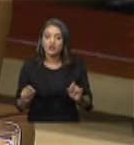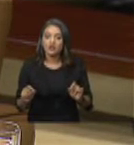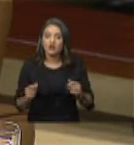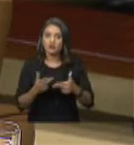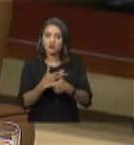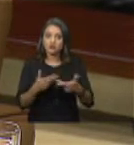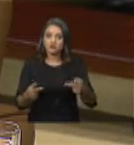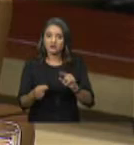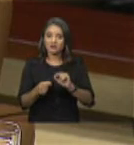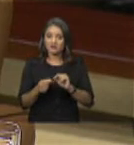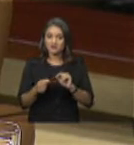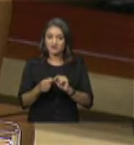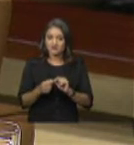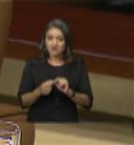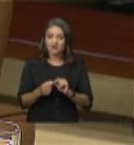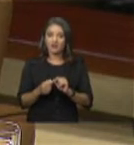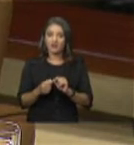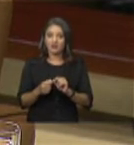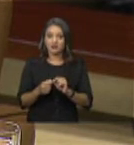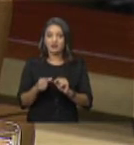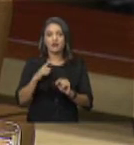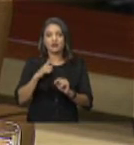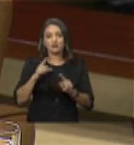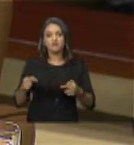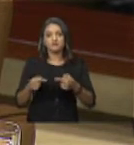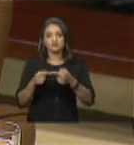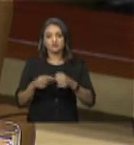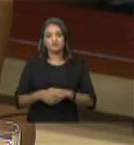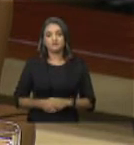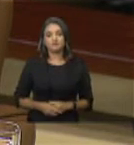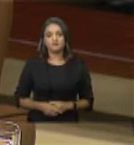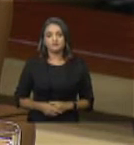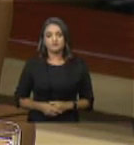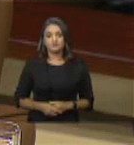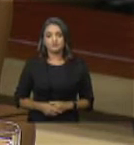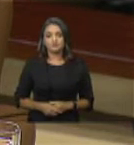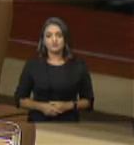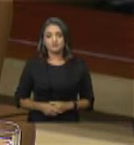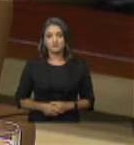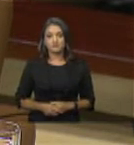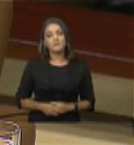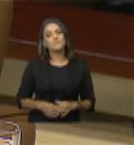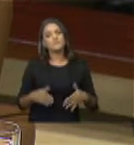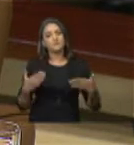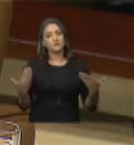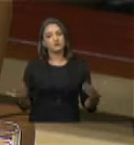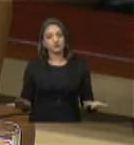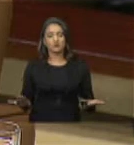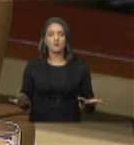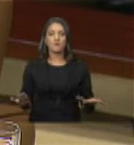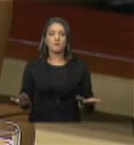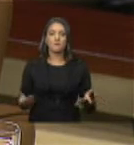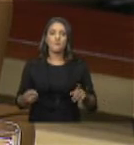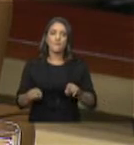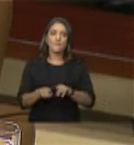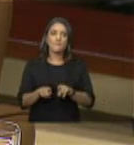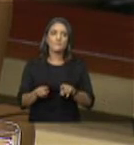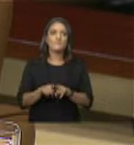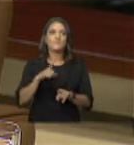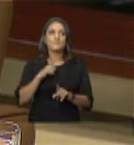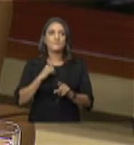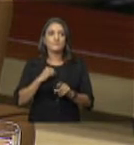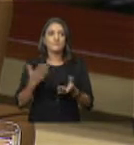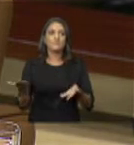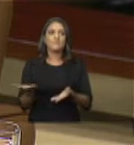praticadas em relação a esses e a partir daquela data também a